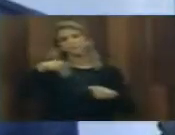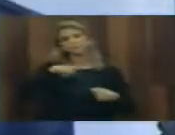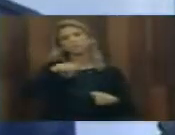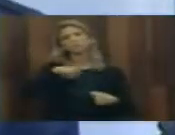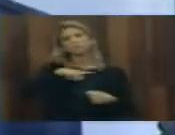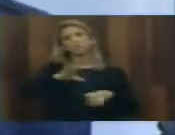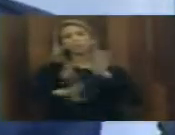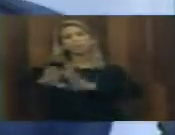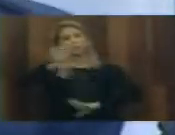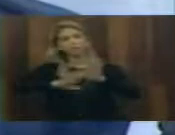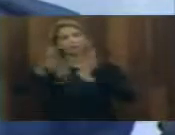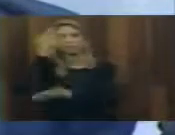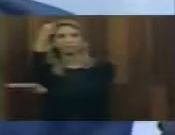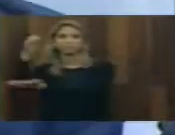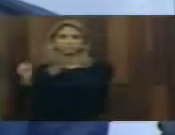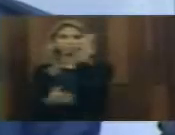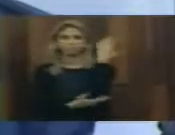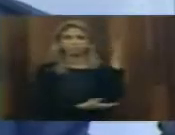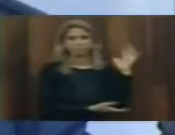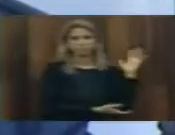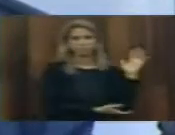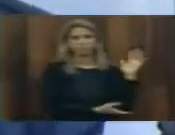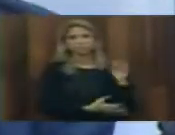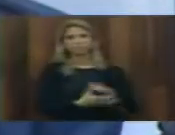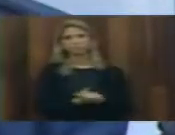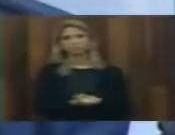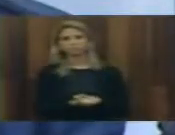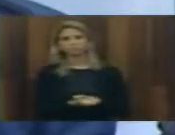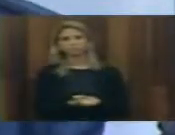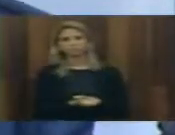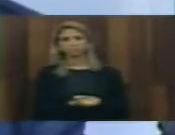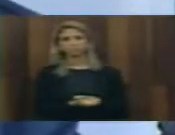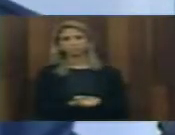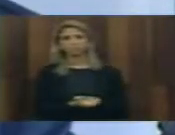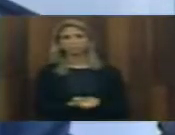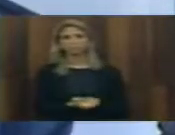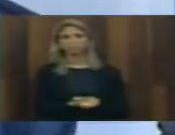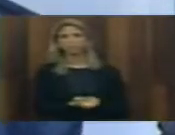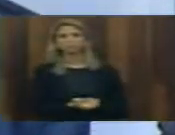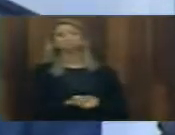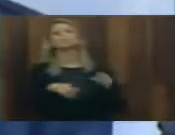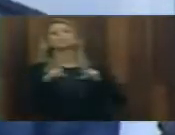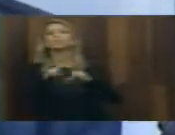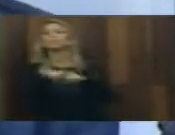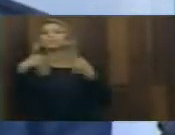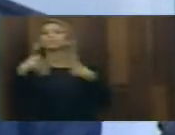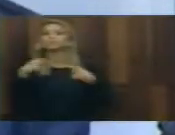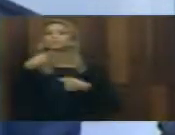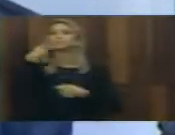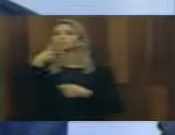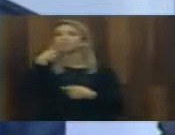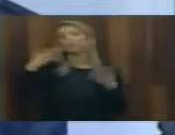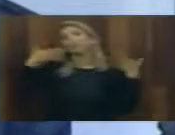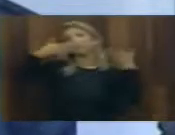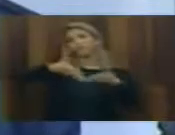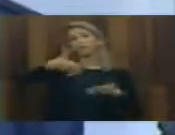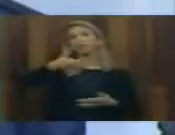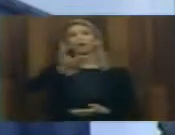ambiental. Também é uma ideia, vereador Aquiles, e aí cito Vossa Excelência porque tem feito esse mesmo exercício que